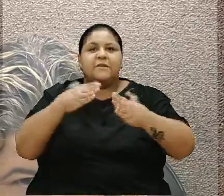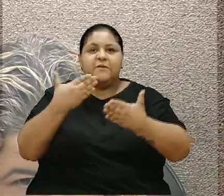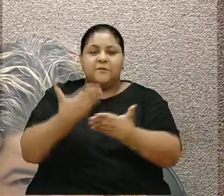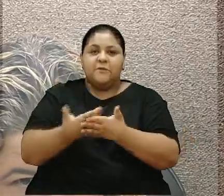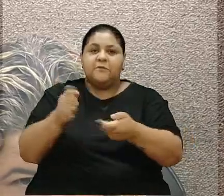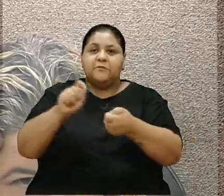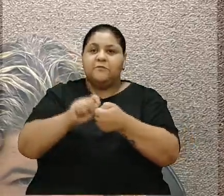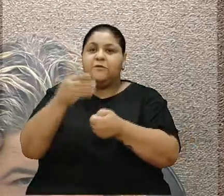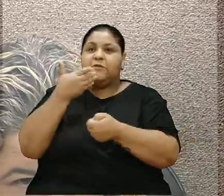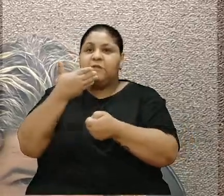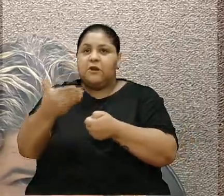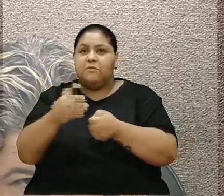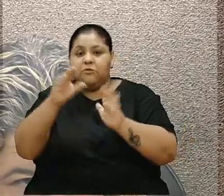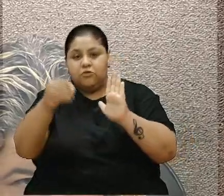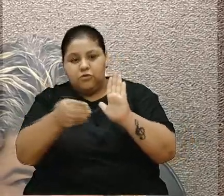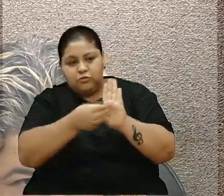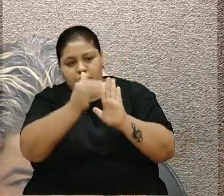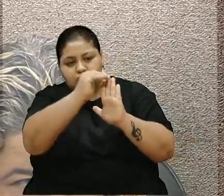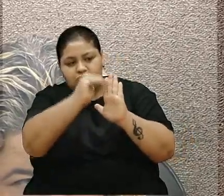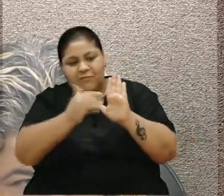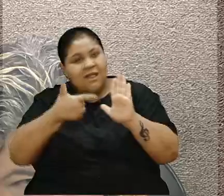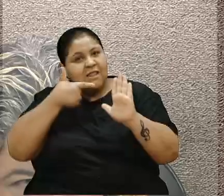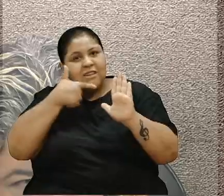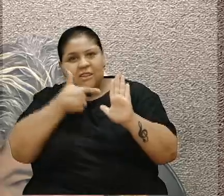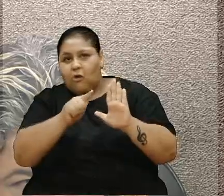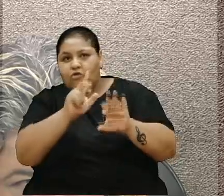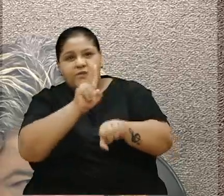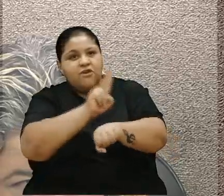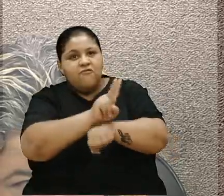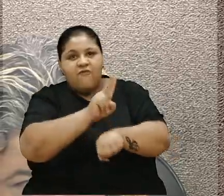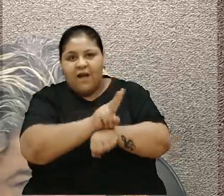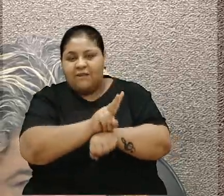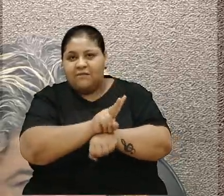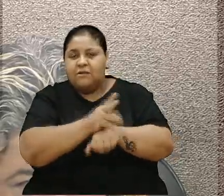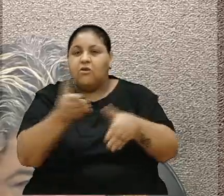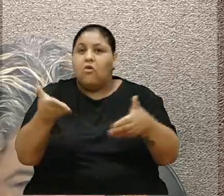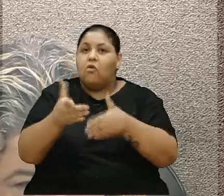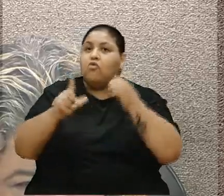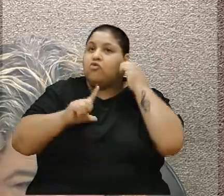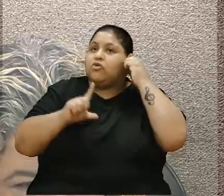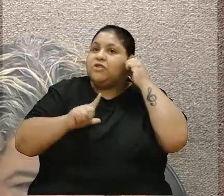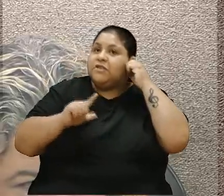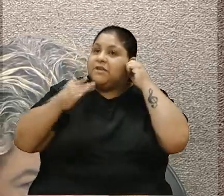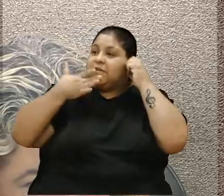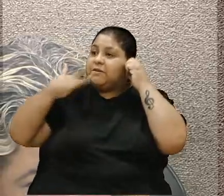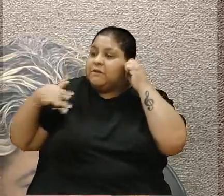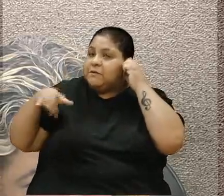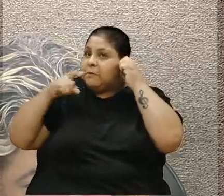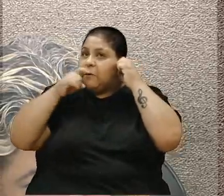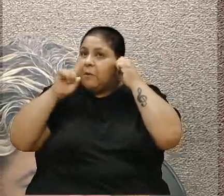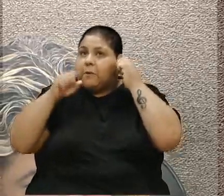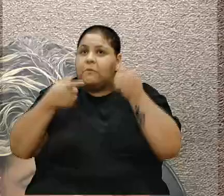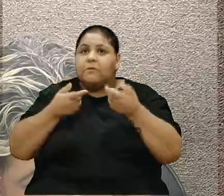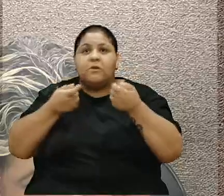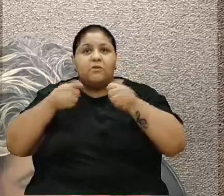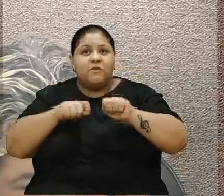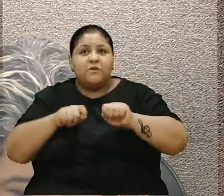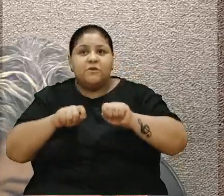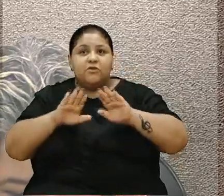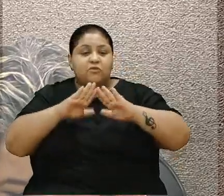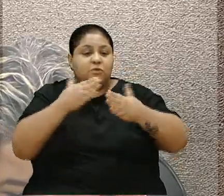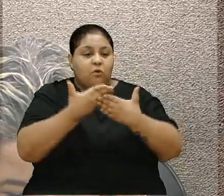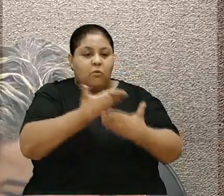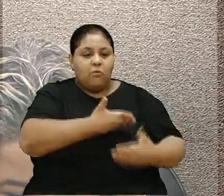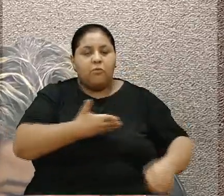pedido, colocaram na lista, não conseguiram colocar as crianças, e hoje tem crianças lá que os pais não precisariam deixar numa escola